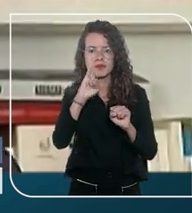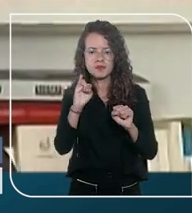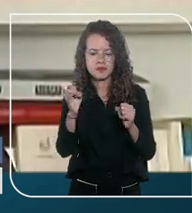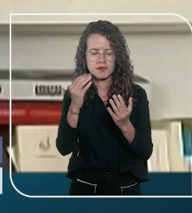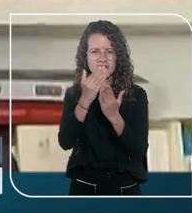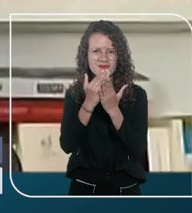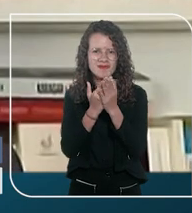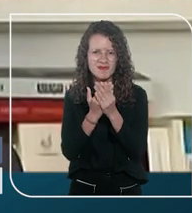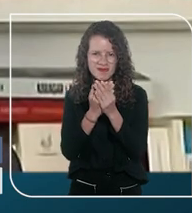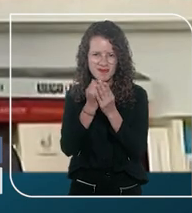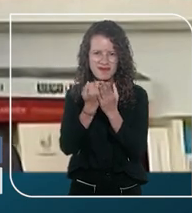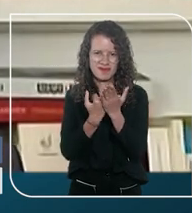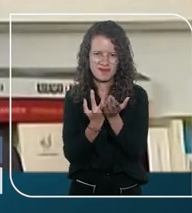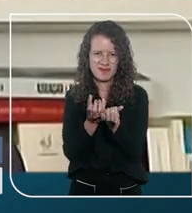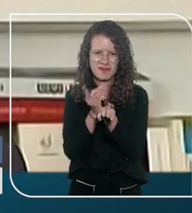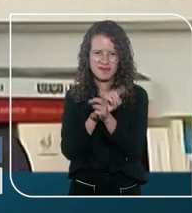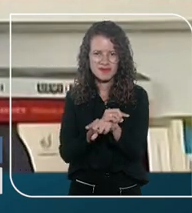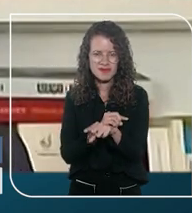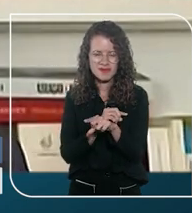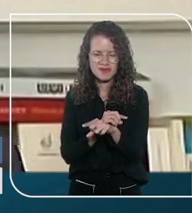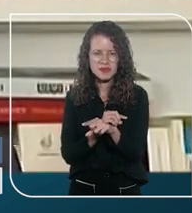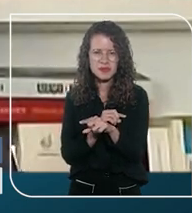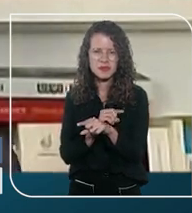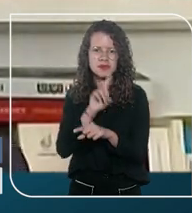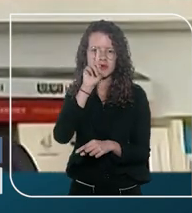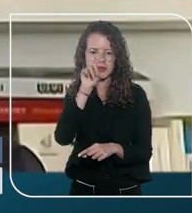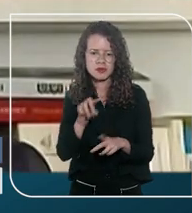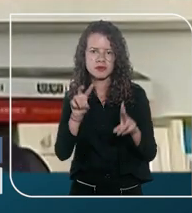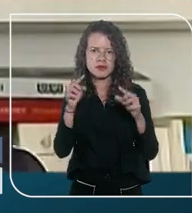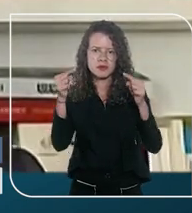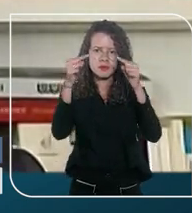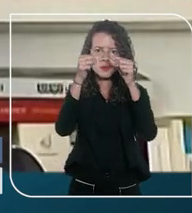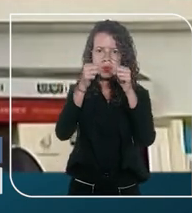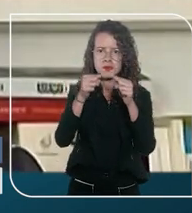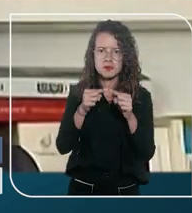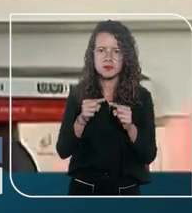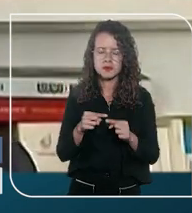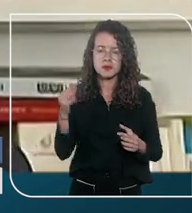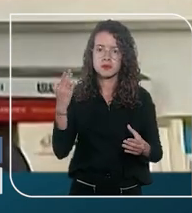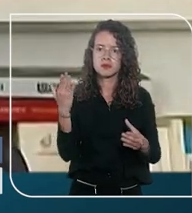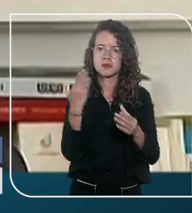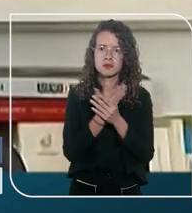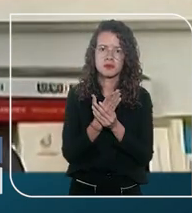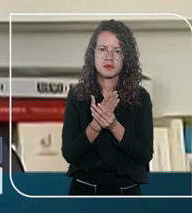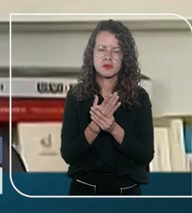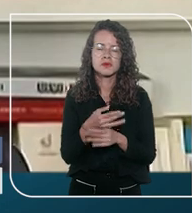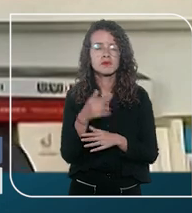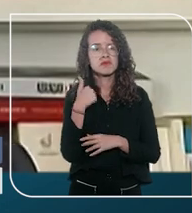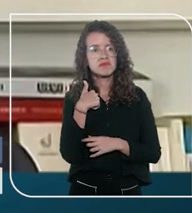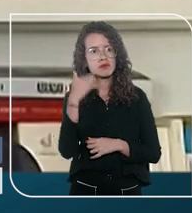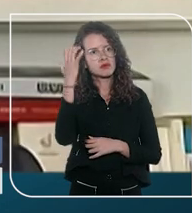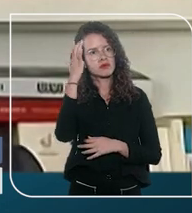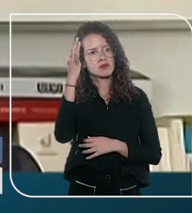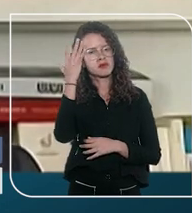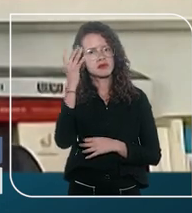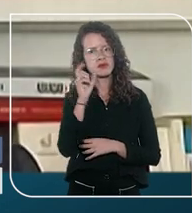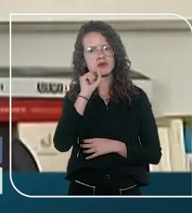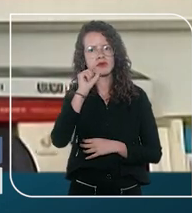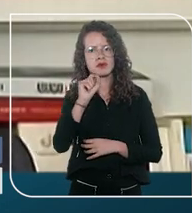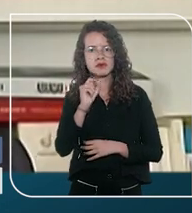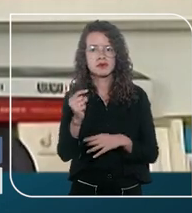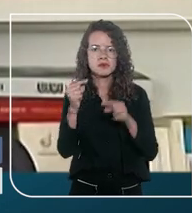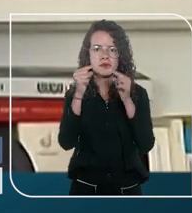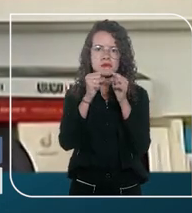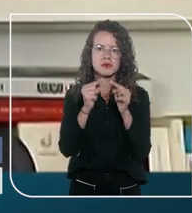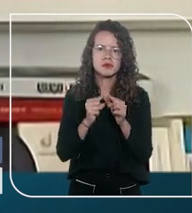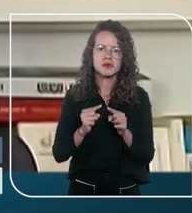de divergência, ela disser respeito a uma questão eminentemente processual. Então, eu fico pensando aqui, olha, algo